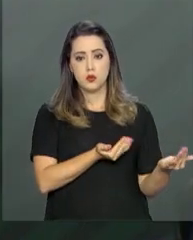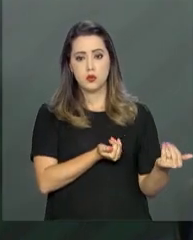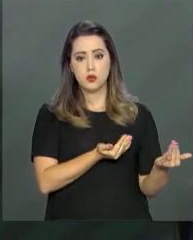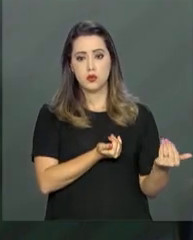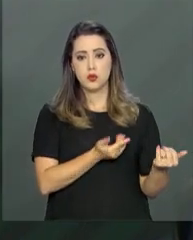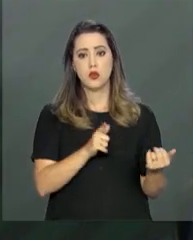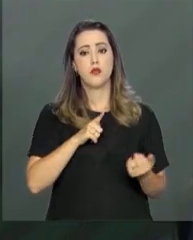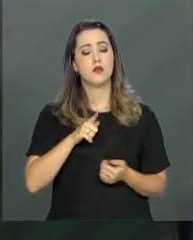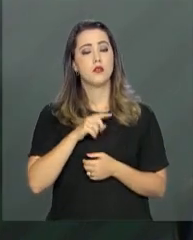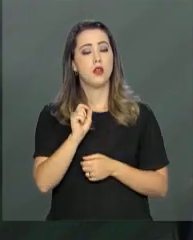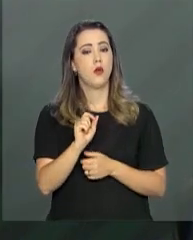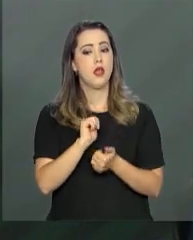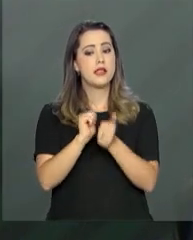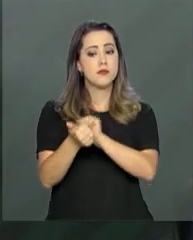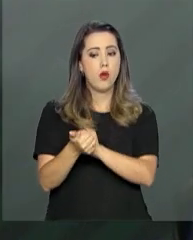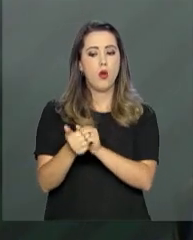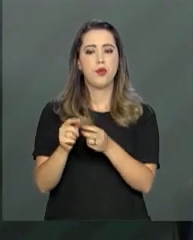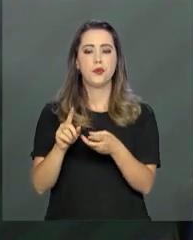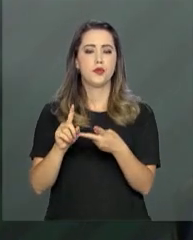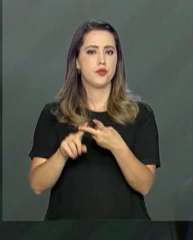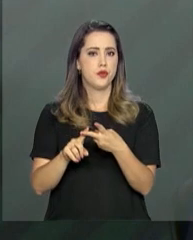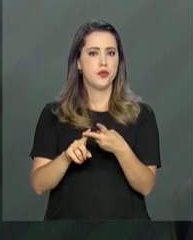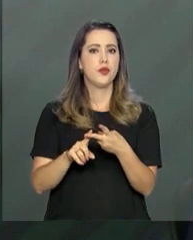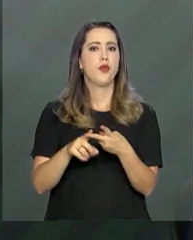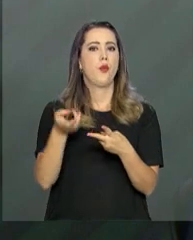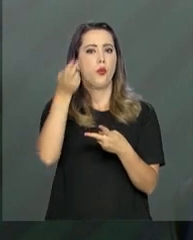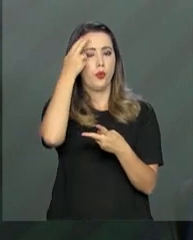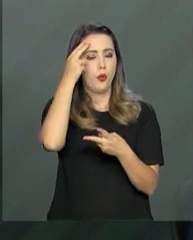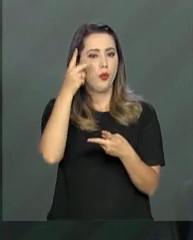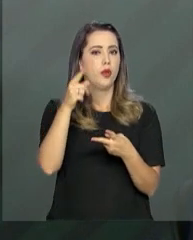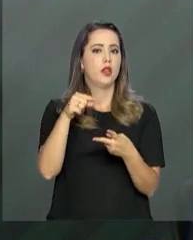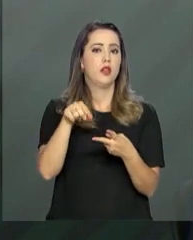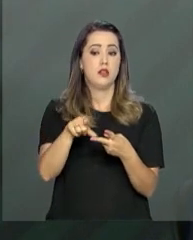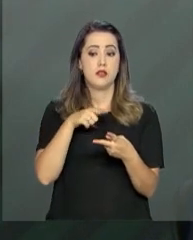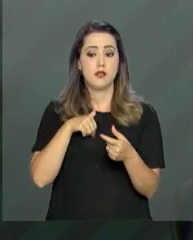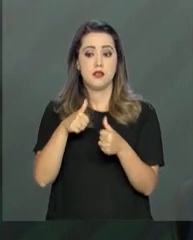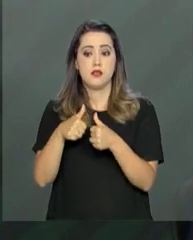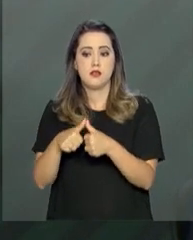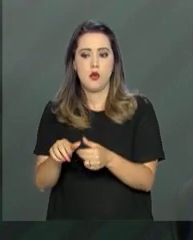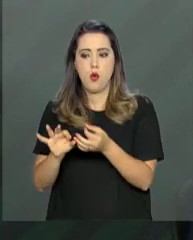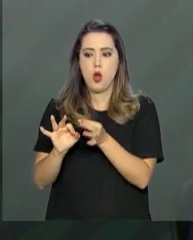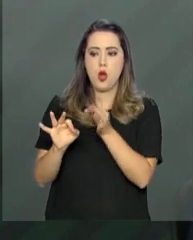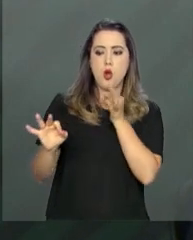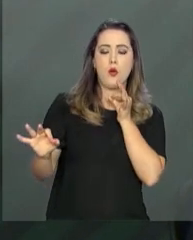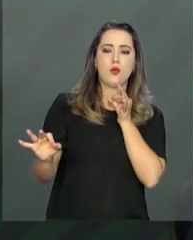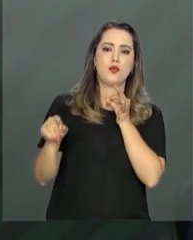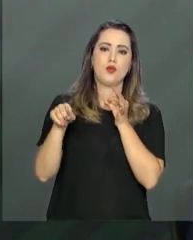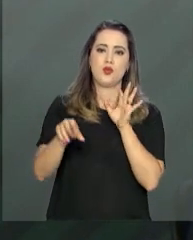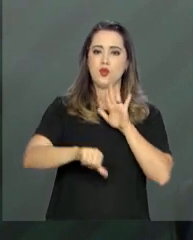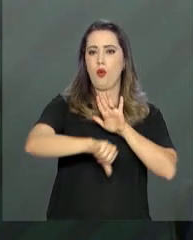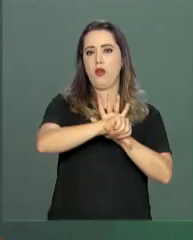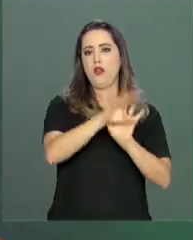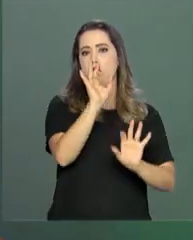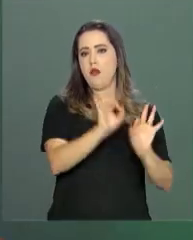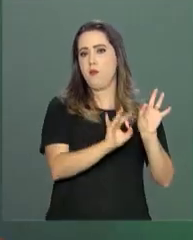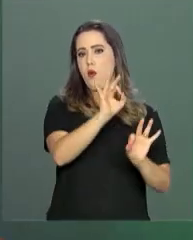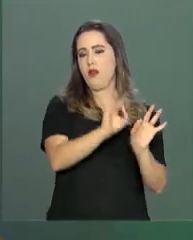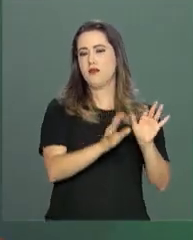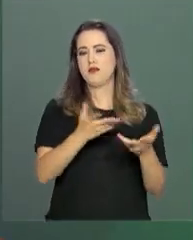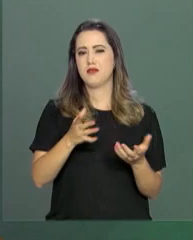atividades esportivas, estiverem praticando atividades culturais, eles estarão distantes do crime